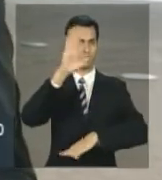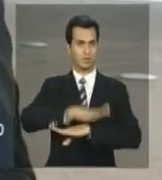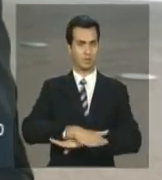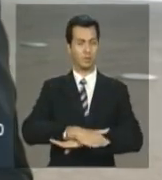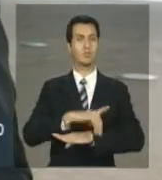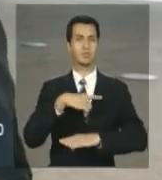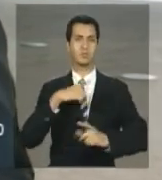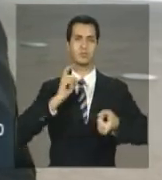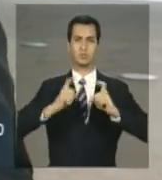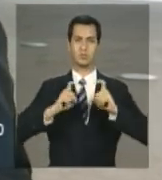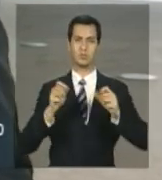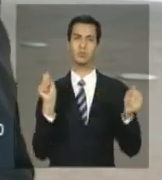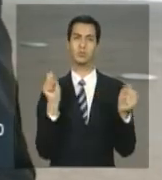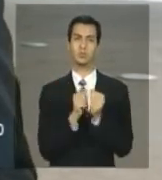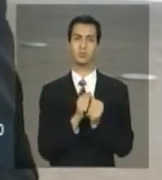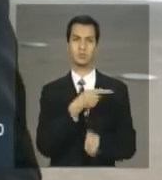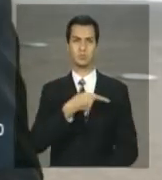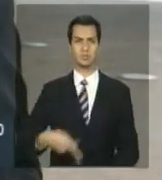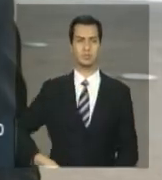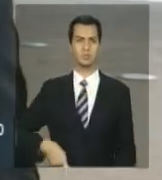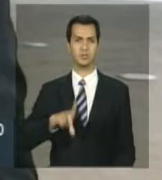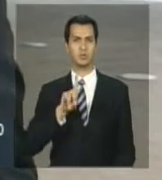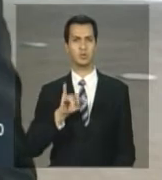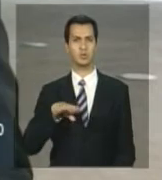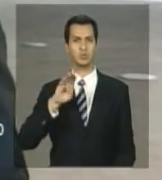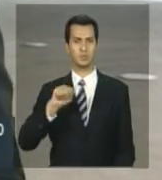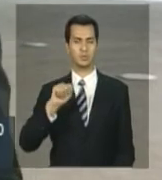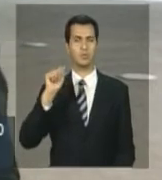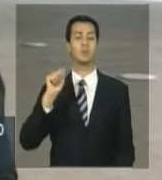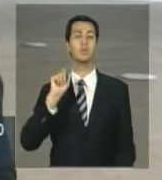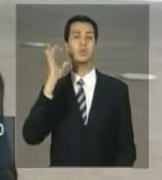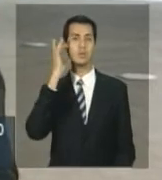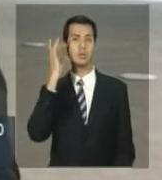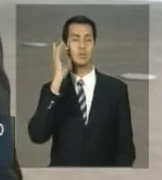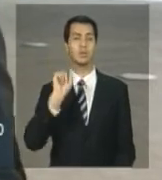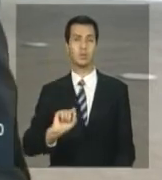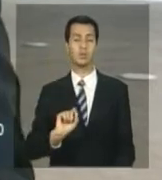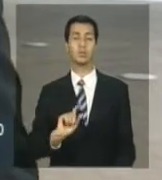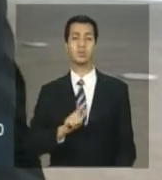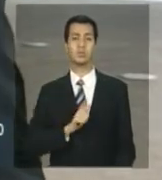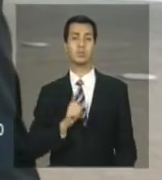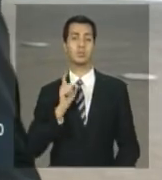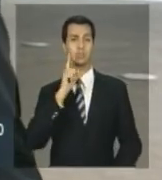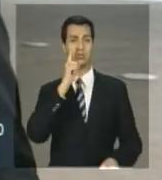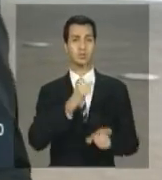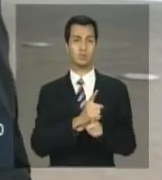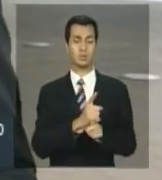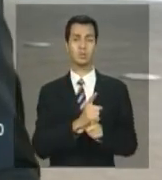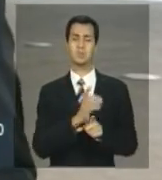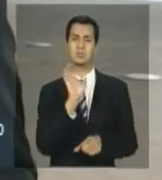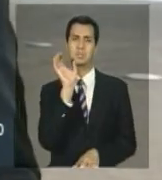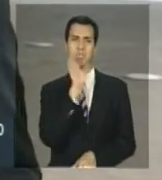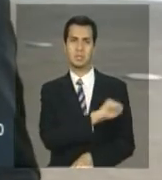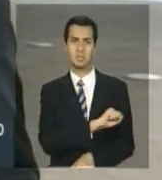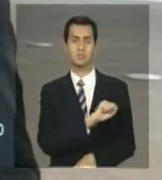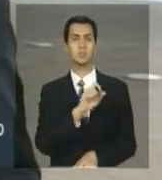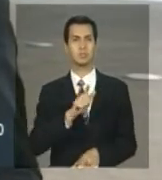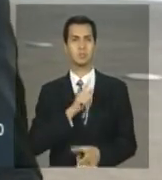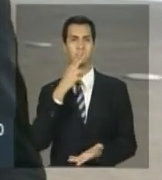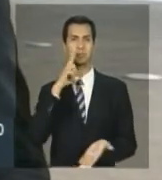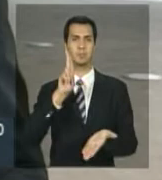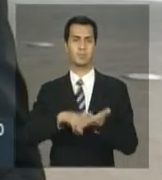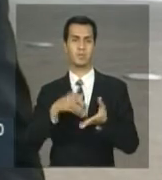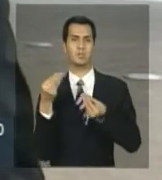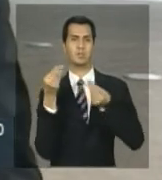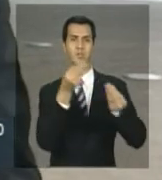15h, reunido com a presidenta Dilma Rousseff. Foi um encontro rápido em que o ex-ministro, agora ex-ministro, entregou a